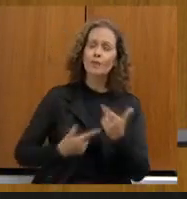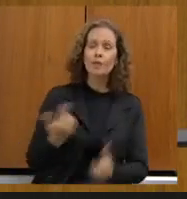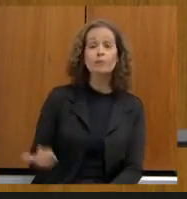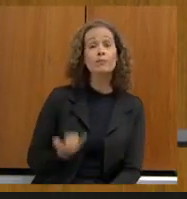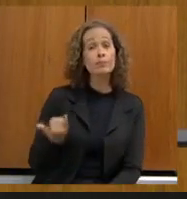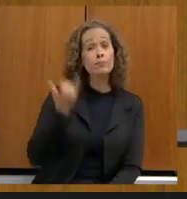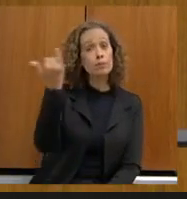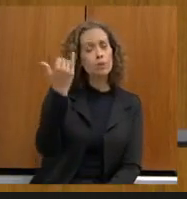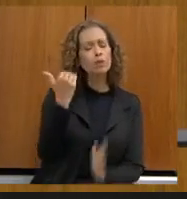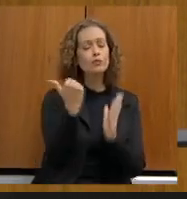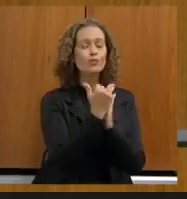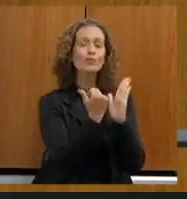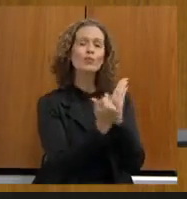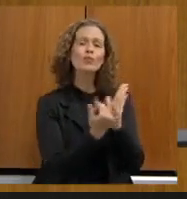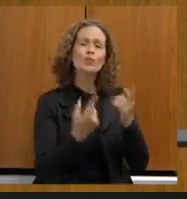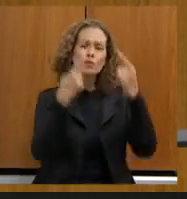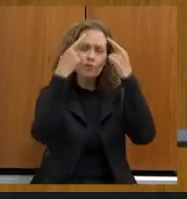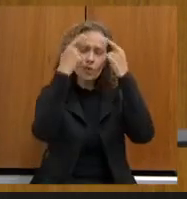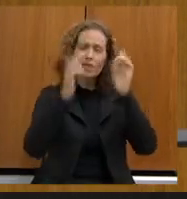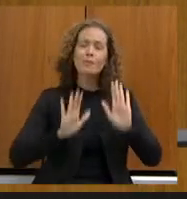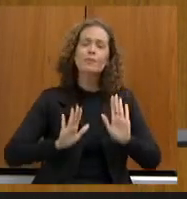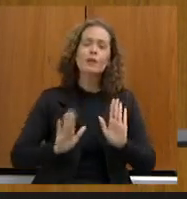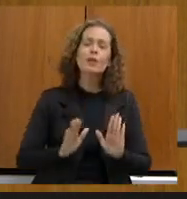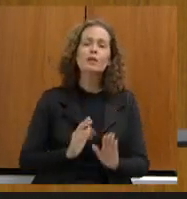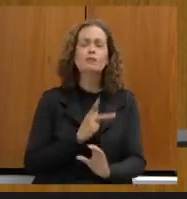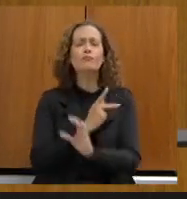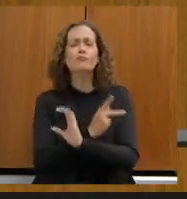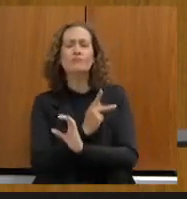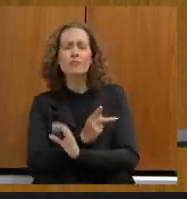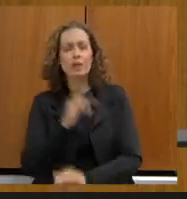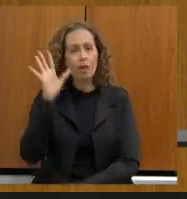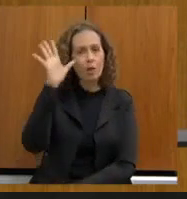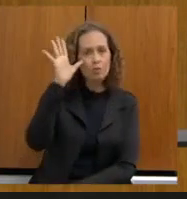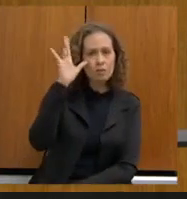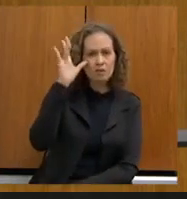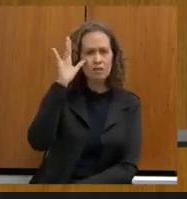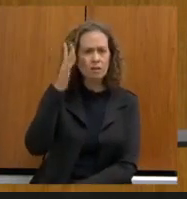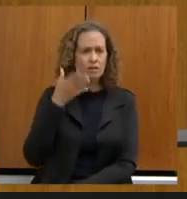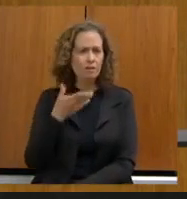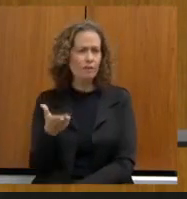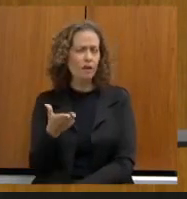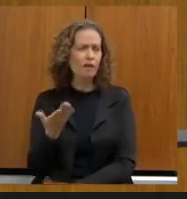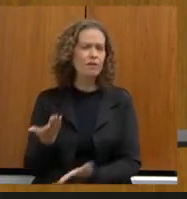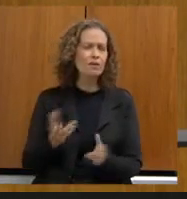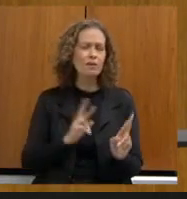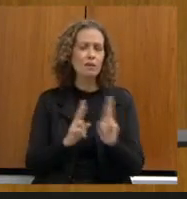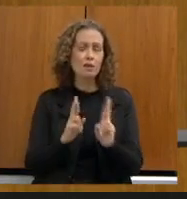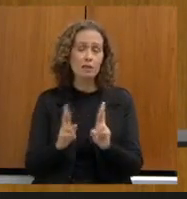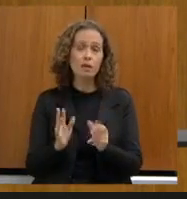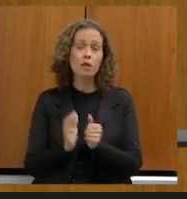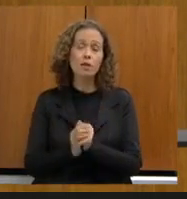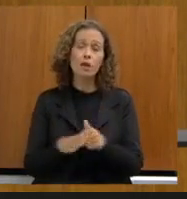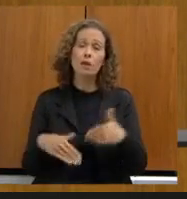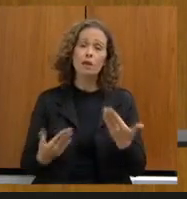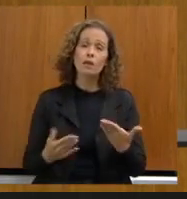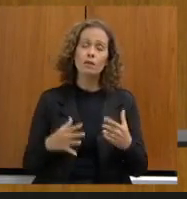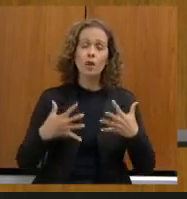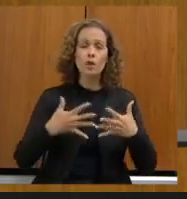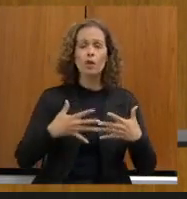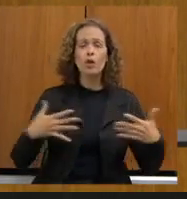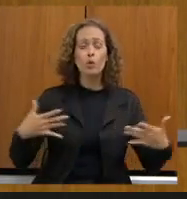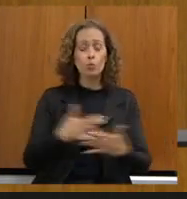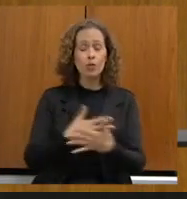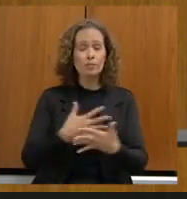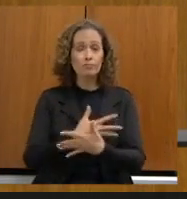tentativa de diminuir as e violência eu queria saber do ponto de vista da Polícia Civil será e essa relação da pandemia das políticas de latão